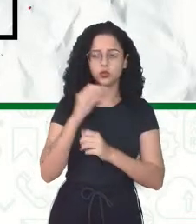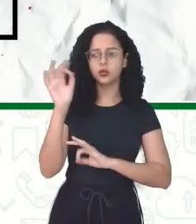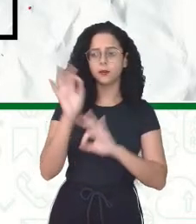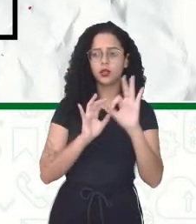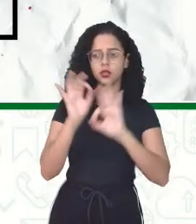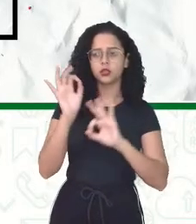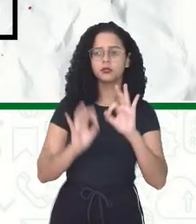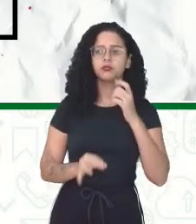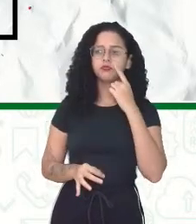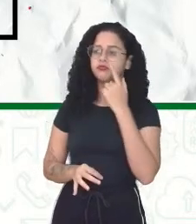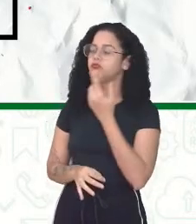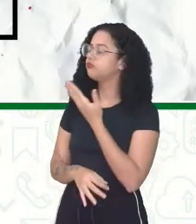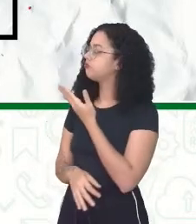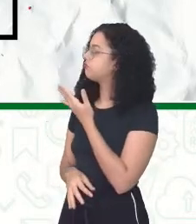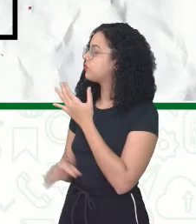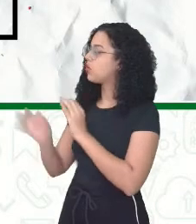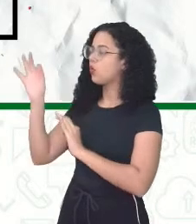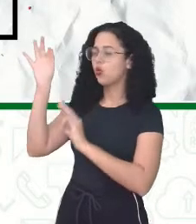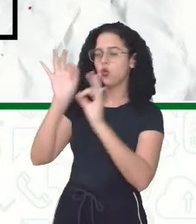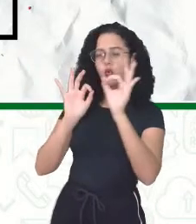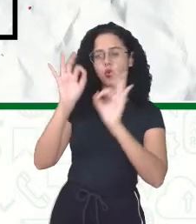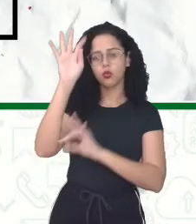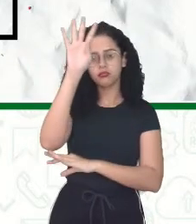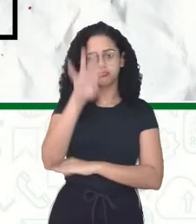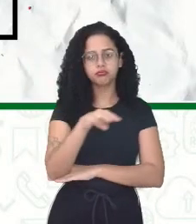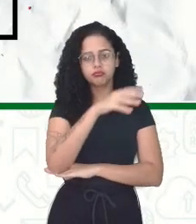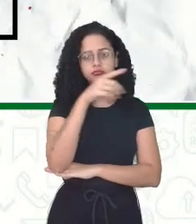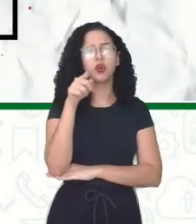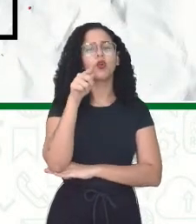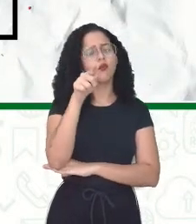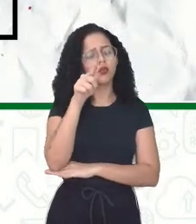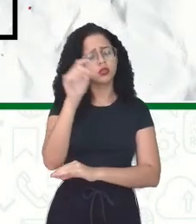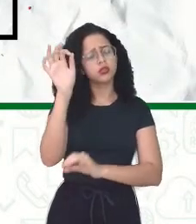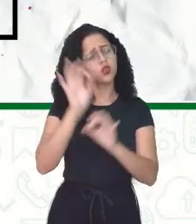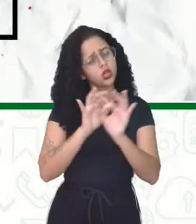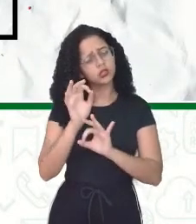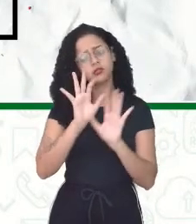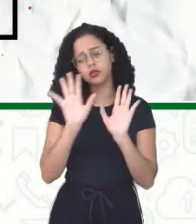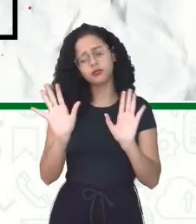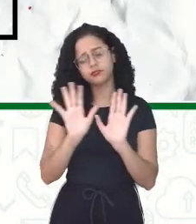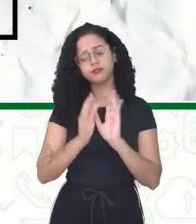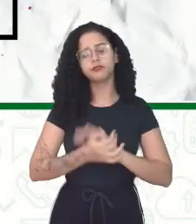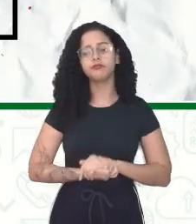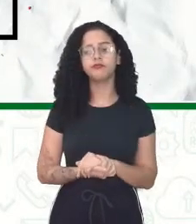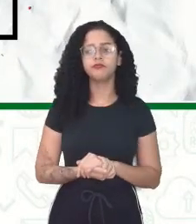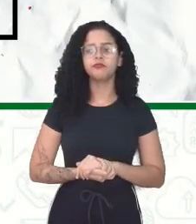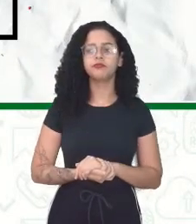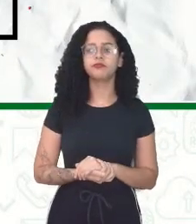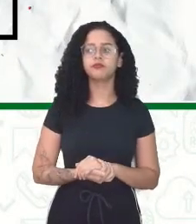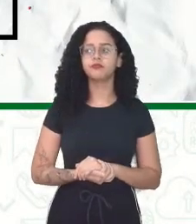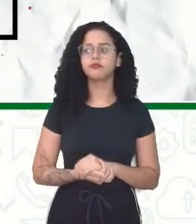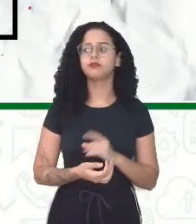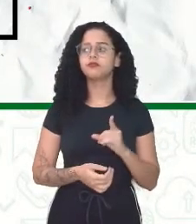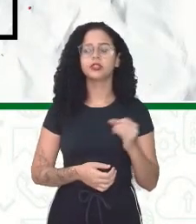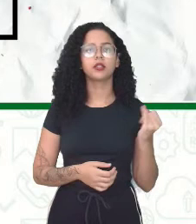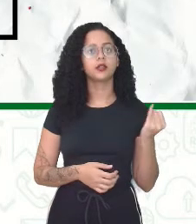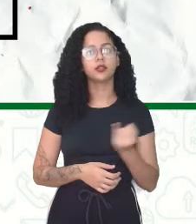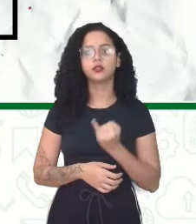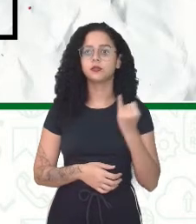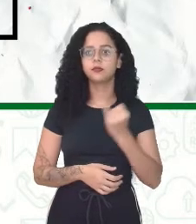planejamento, esse orçamento, né? Para você se organizar, tá certo? É